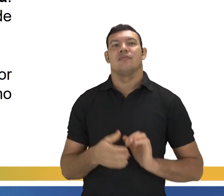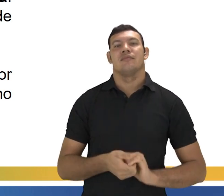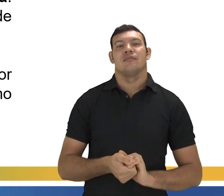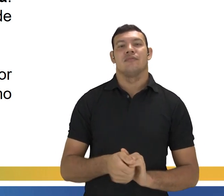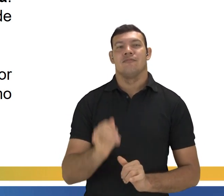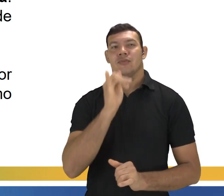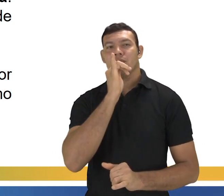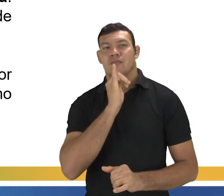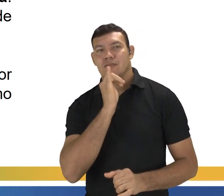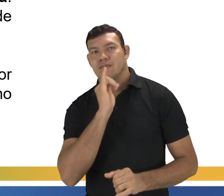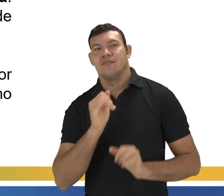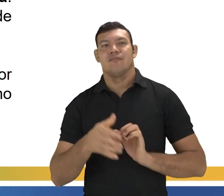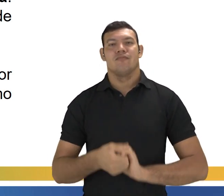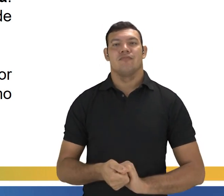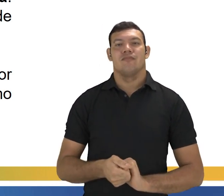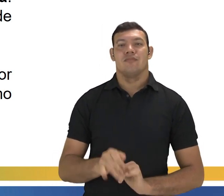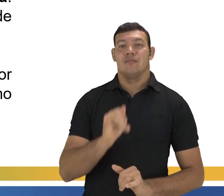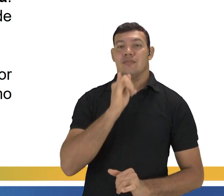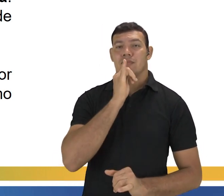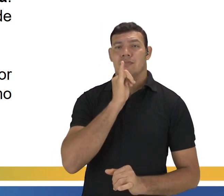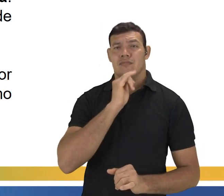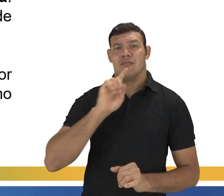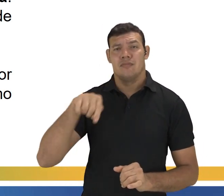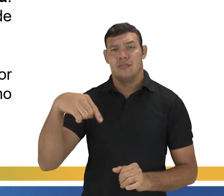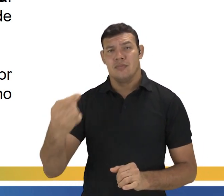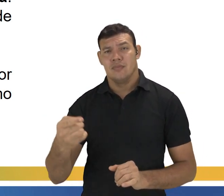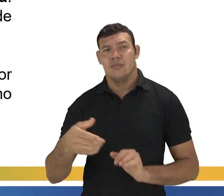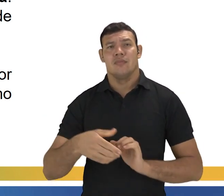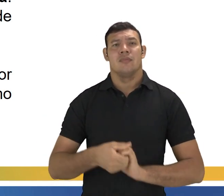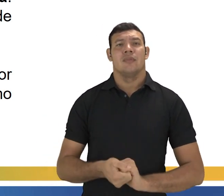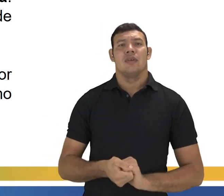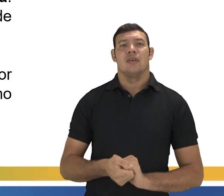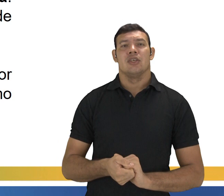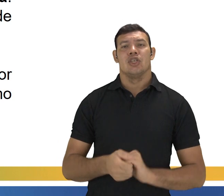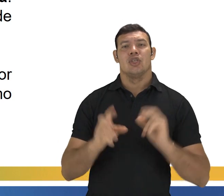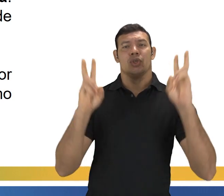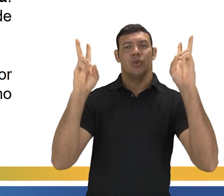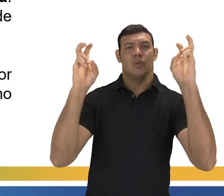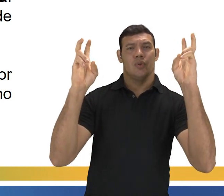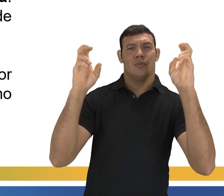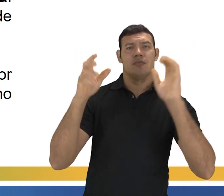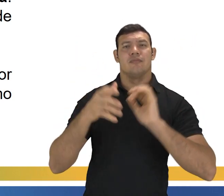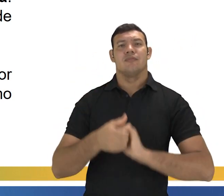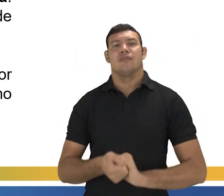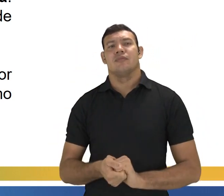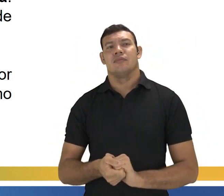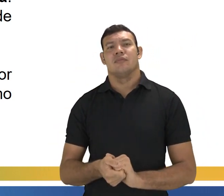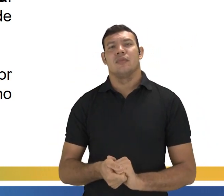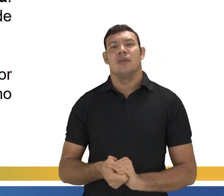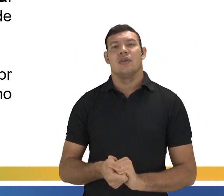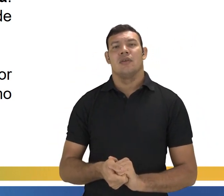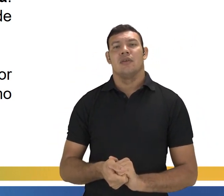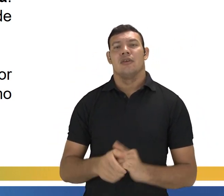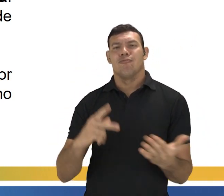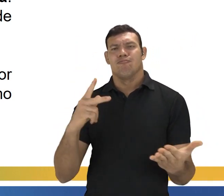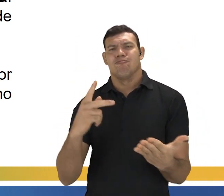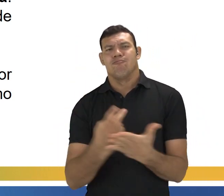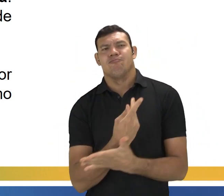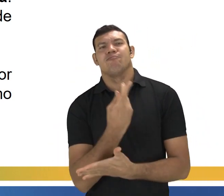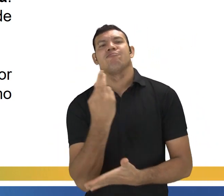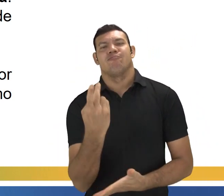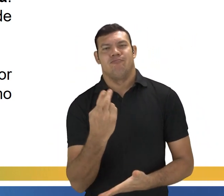exemplo, a exemplo de, a título de exemplificação, como acontece no caso. São